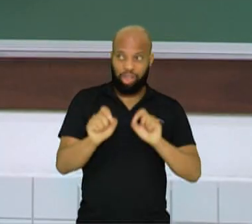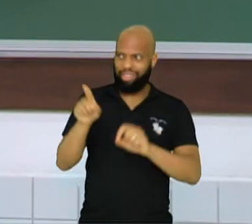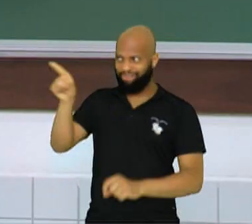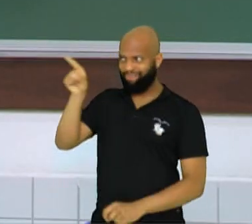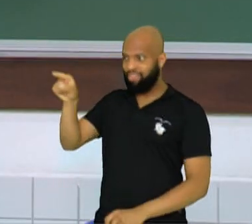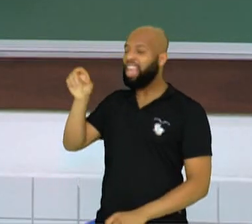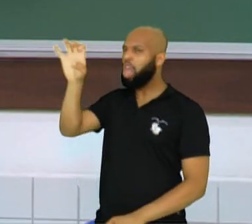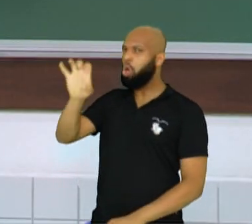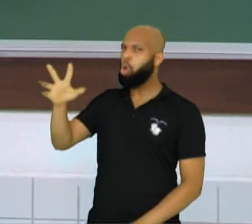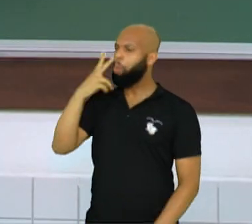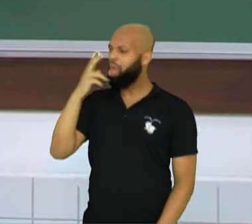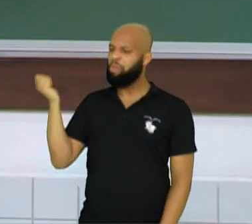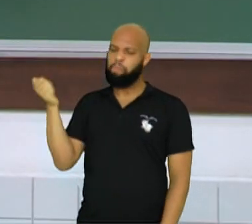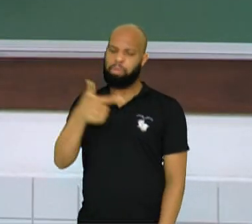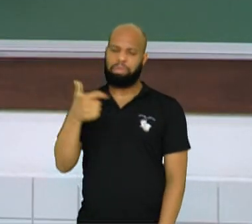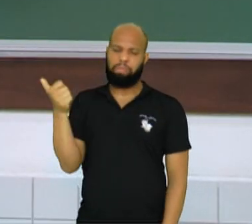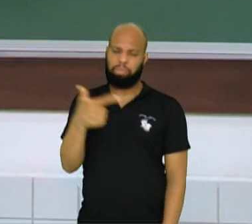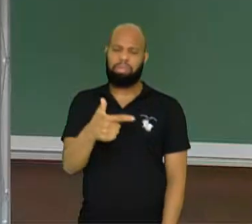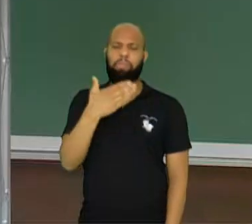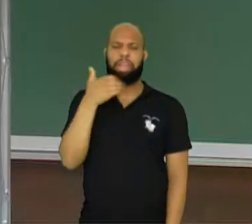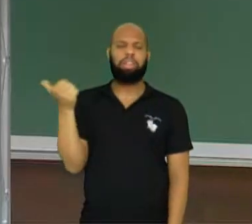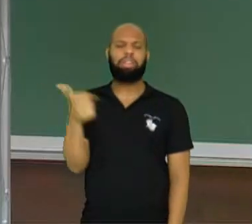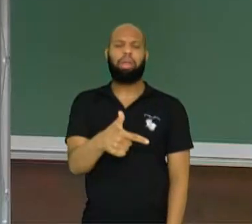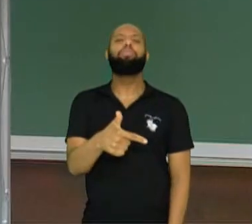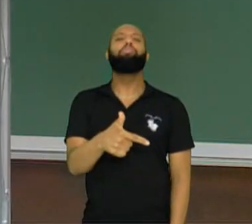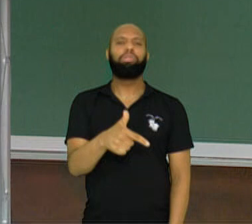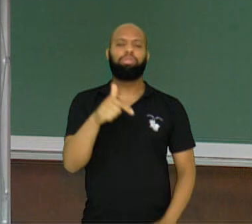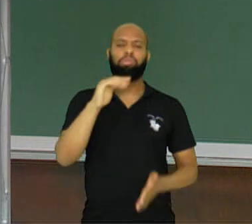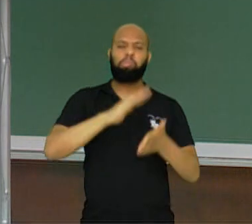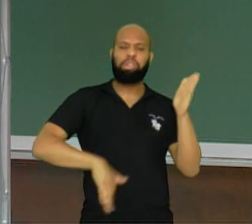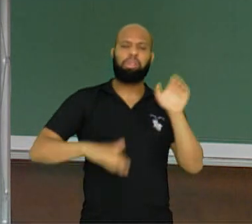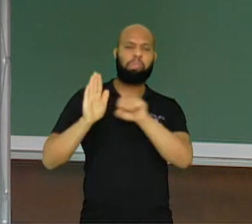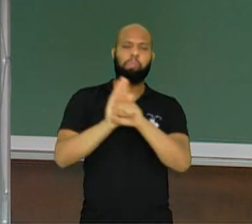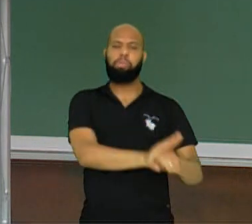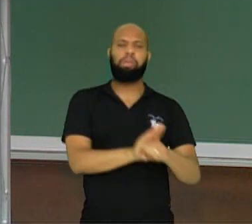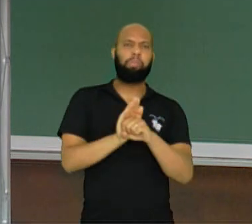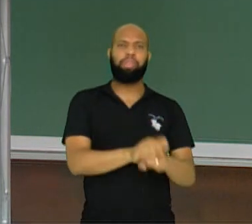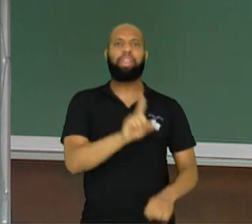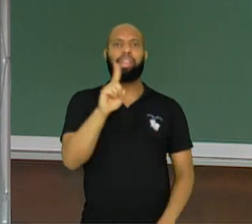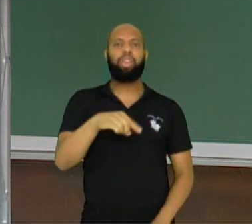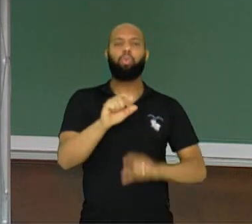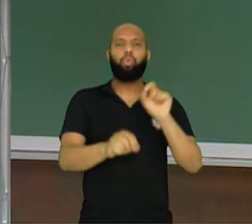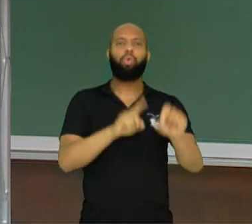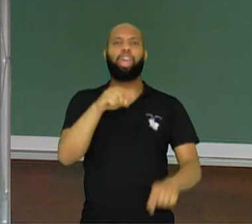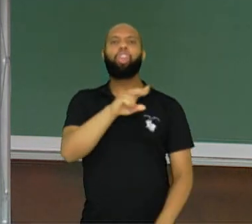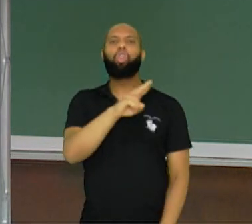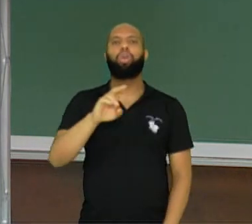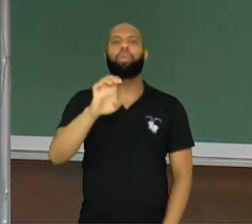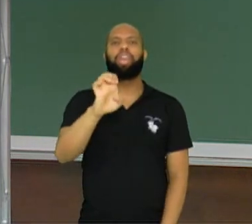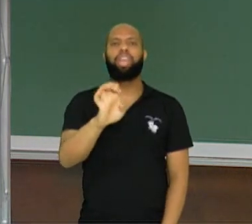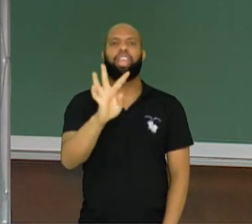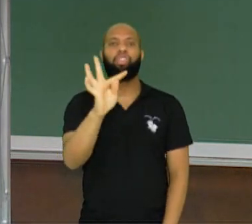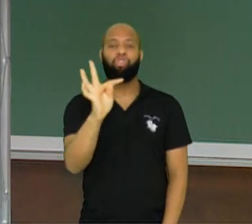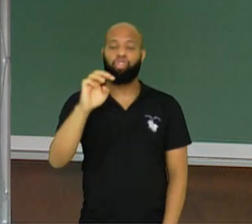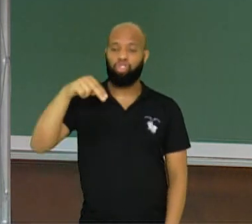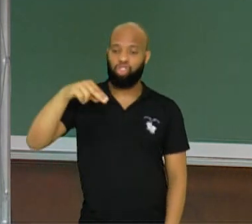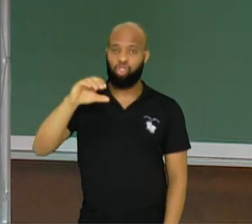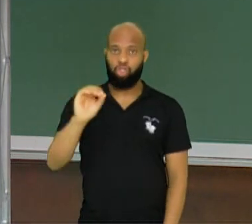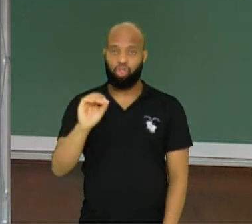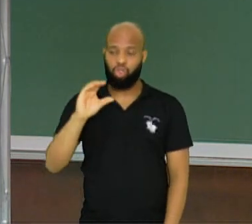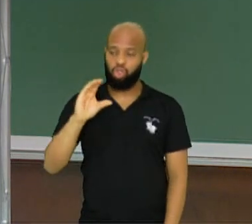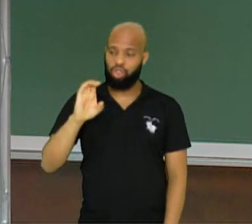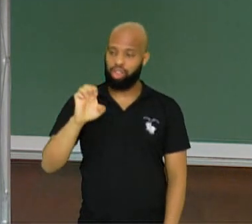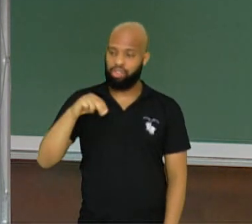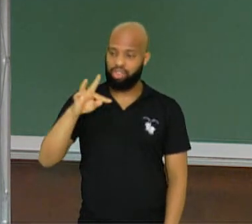era superior, ela era melhor. A gente vai chamar isso de etnocentrismo. E o